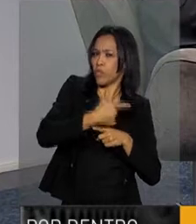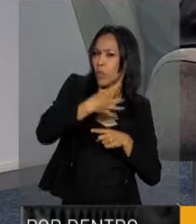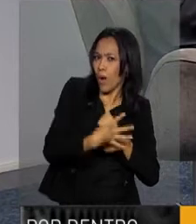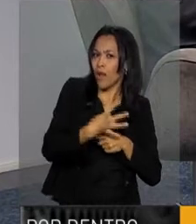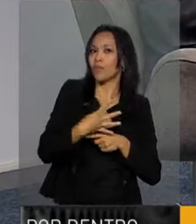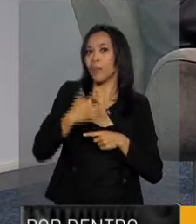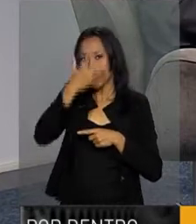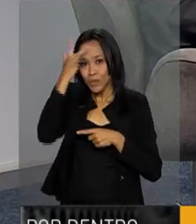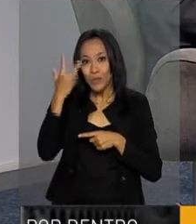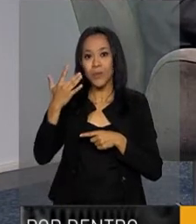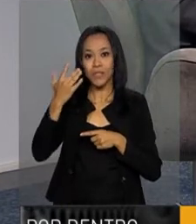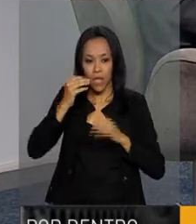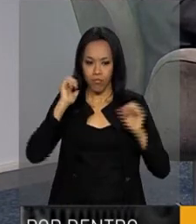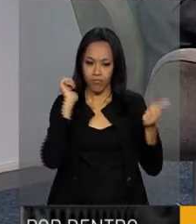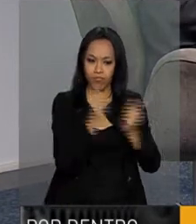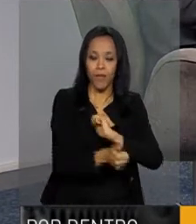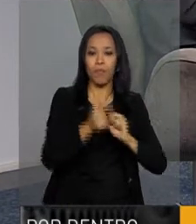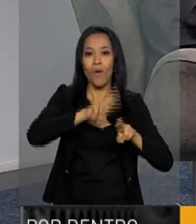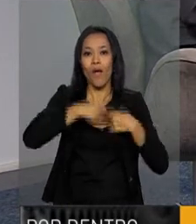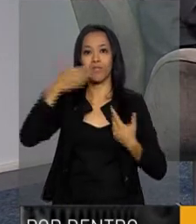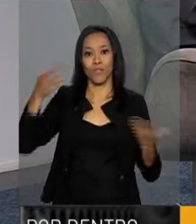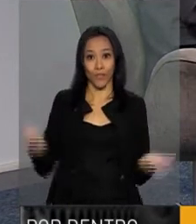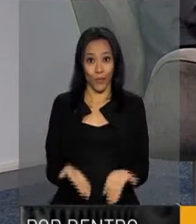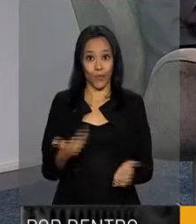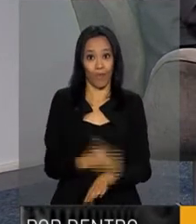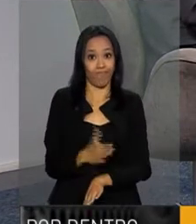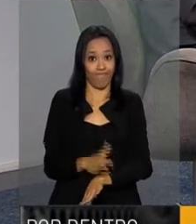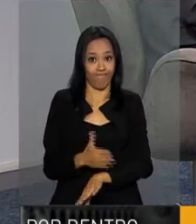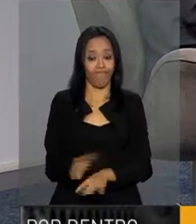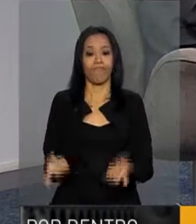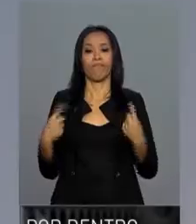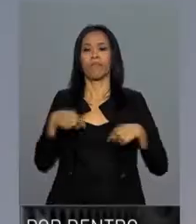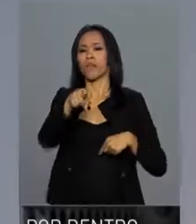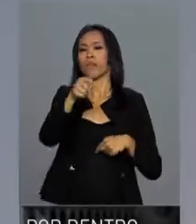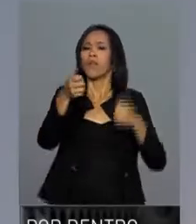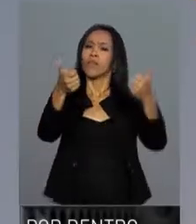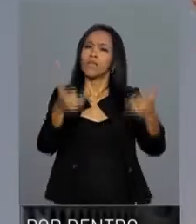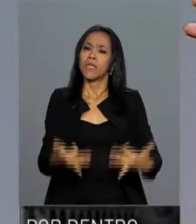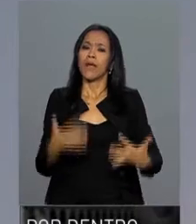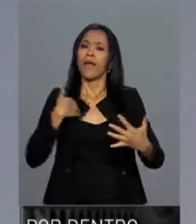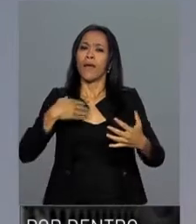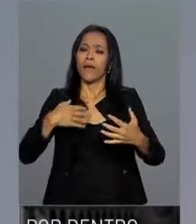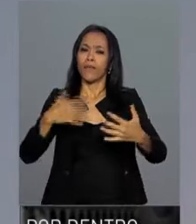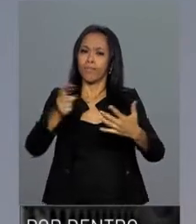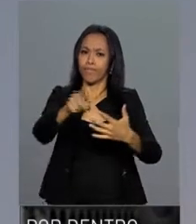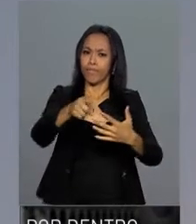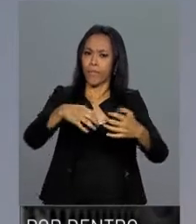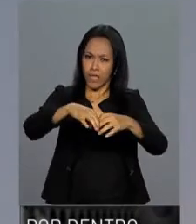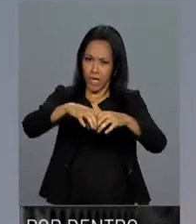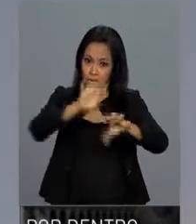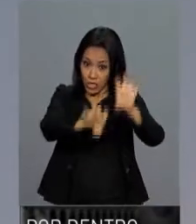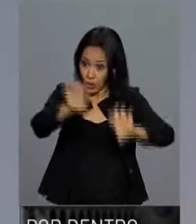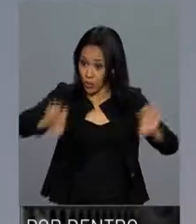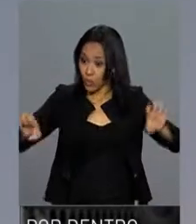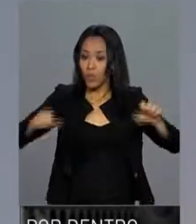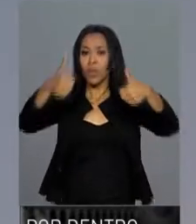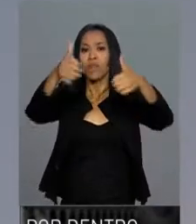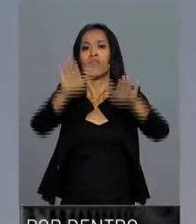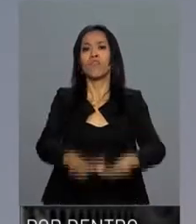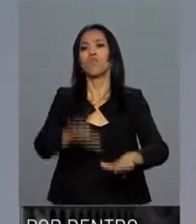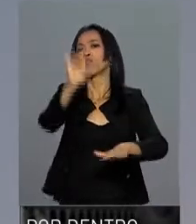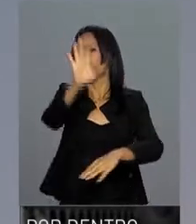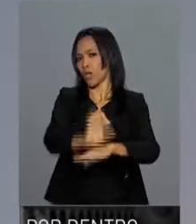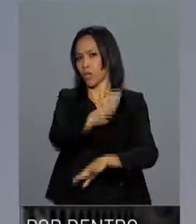dentro daquela pista bom o investimento em estruturas esportivas de alto nível ficou restrito ao rio de janeiro o senhor estiver a